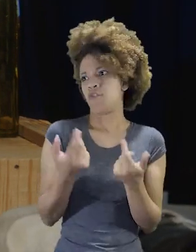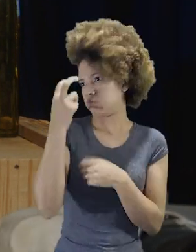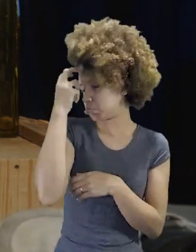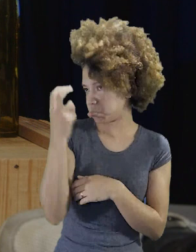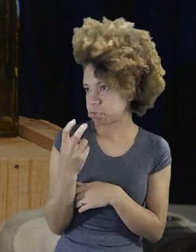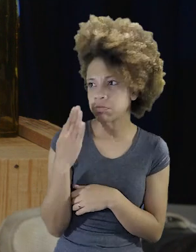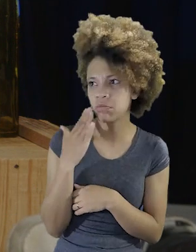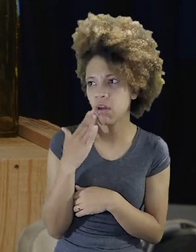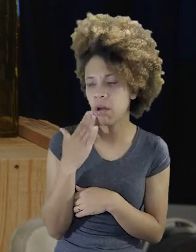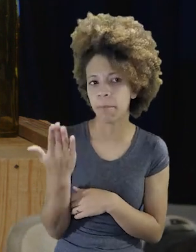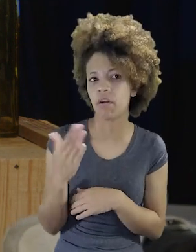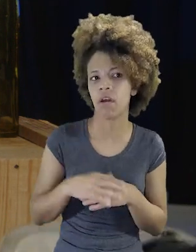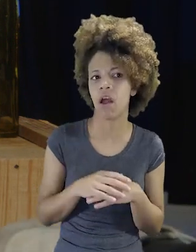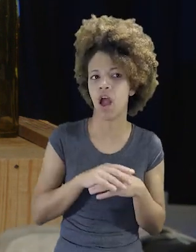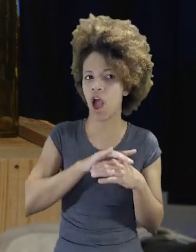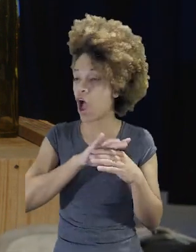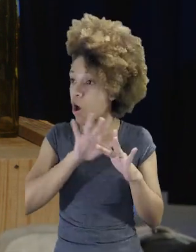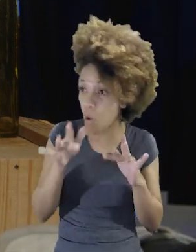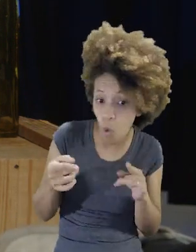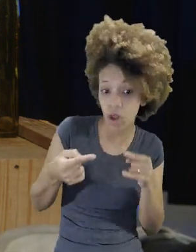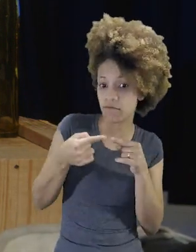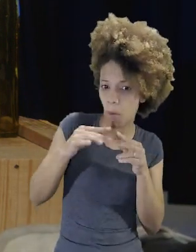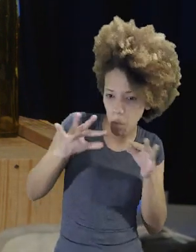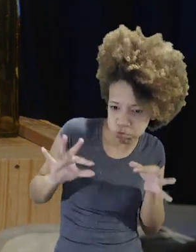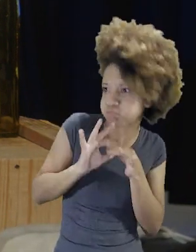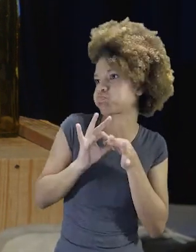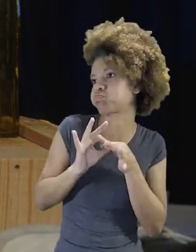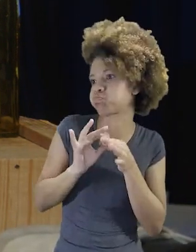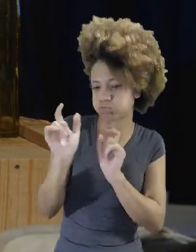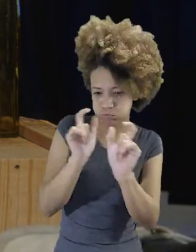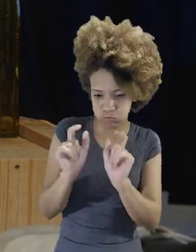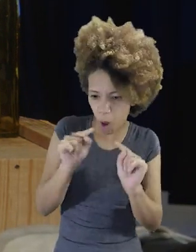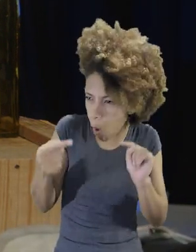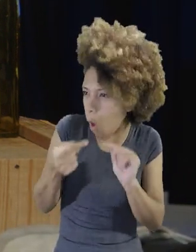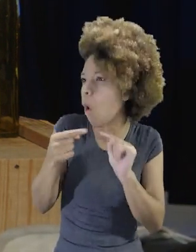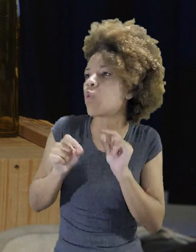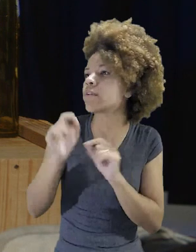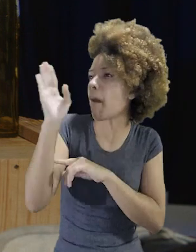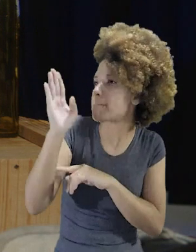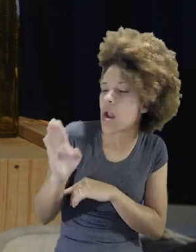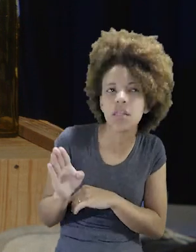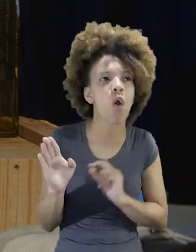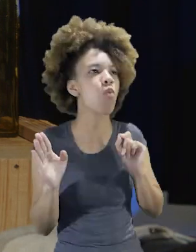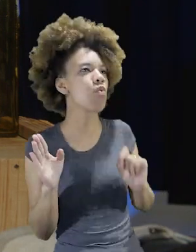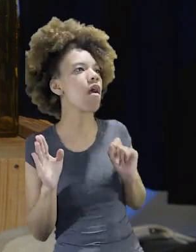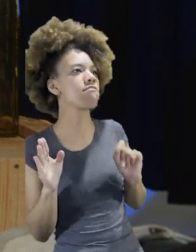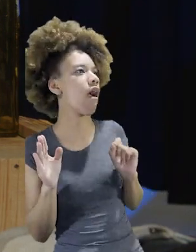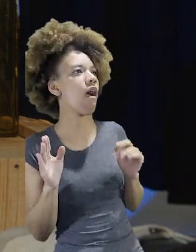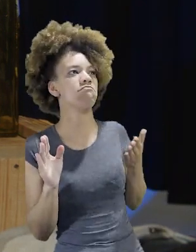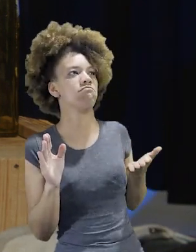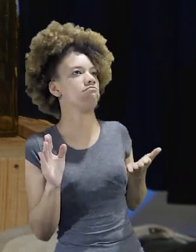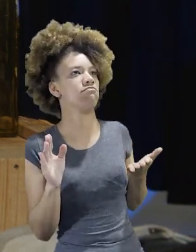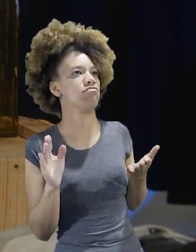faz do que que é o do que que é o Brasil do que que é do que é do que é ser preto